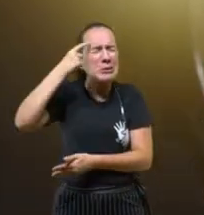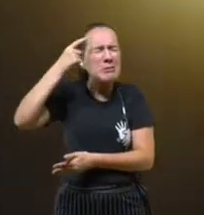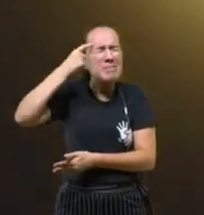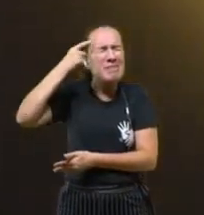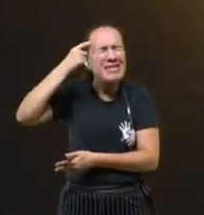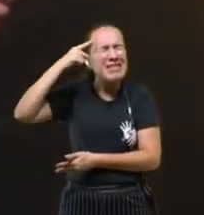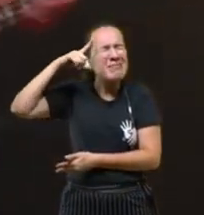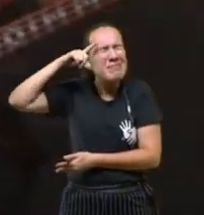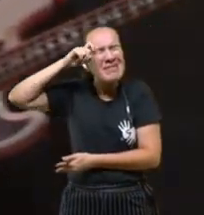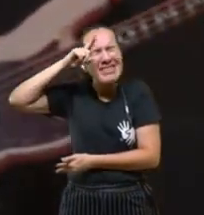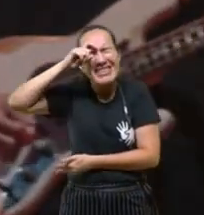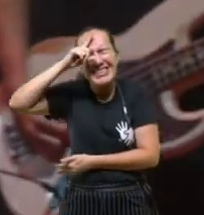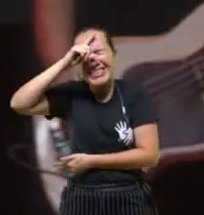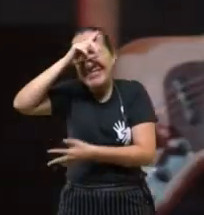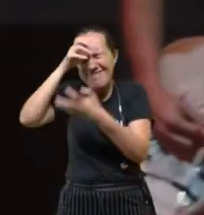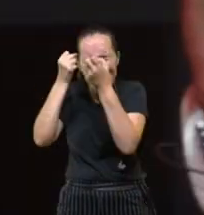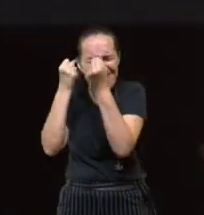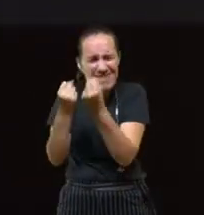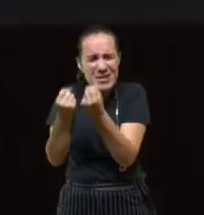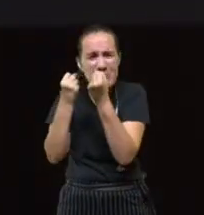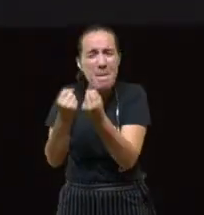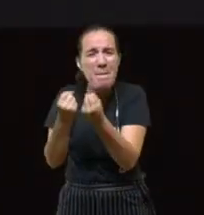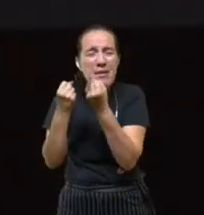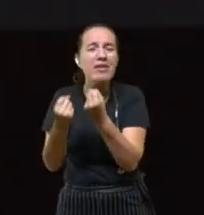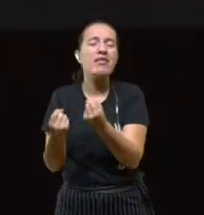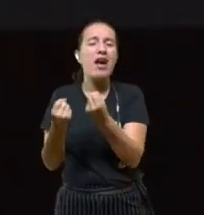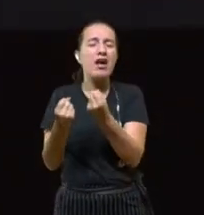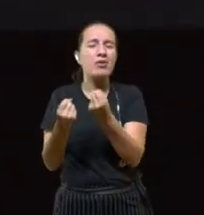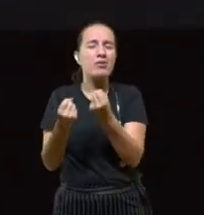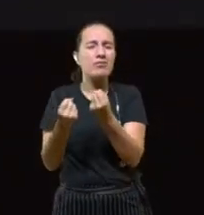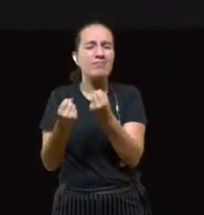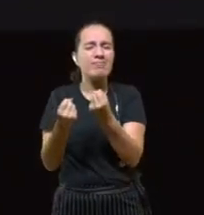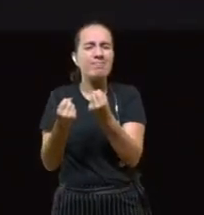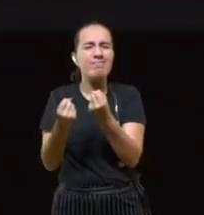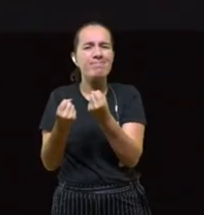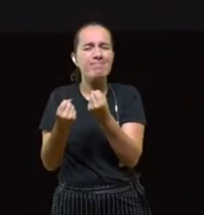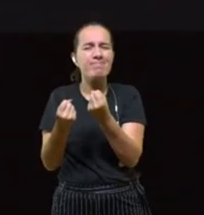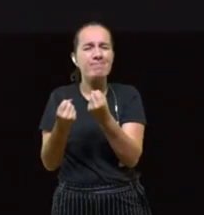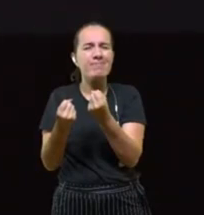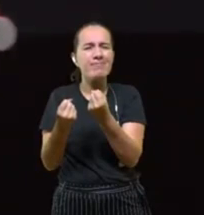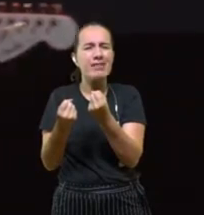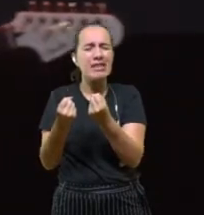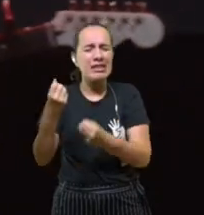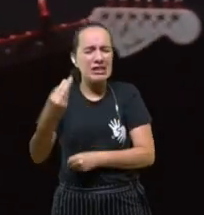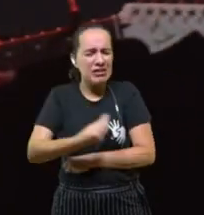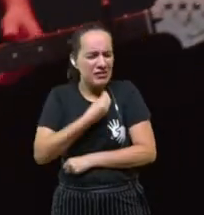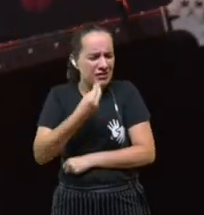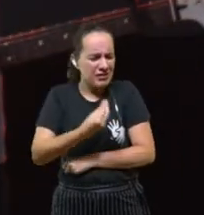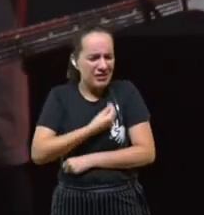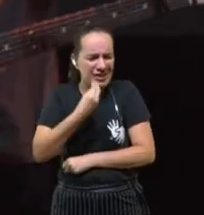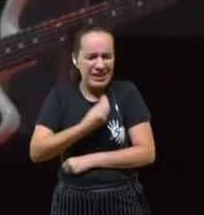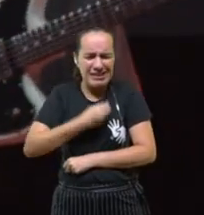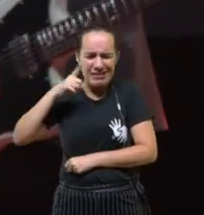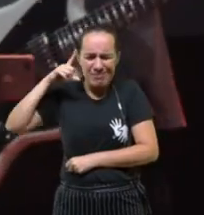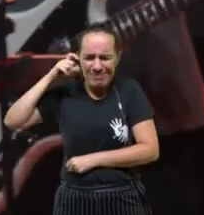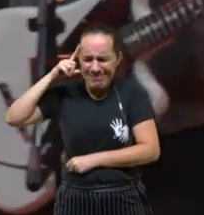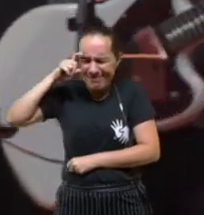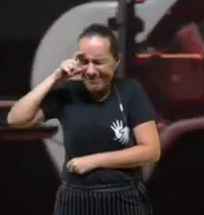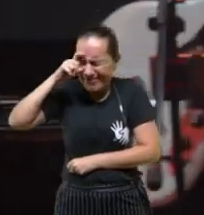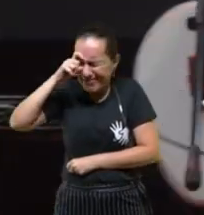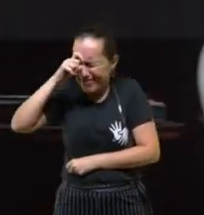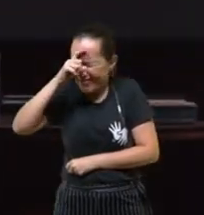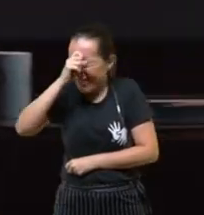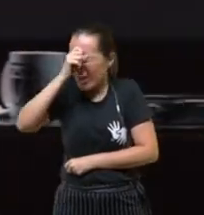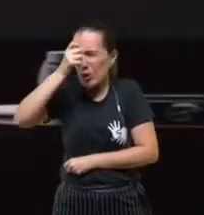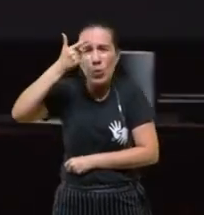pensamentos e dificuldades, aqueles hoje, Senhor, que tem até dificuldades em desenvolver